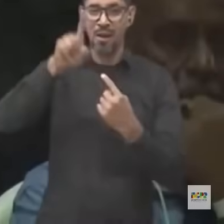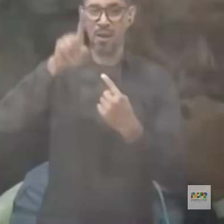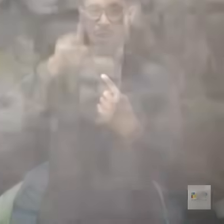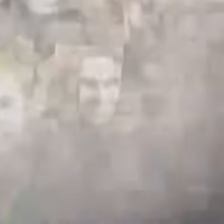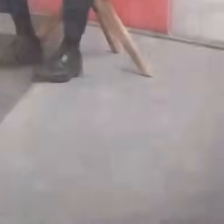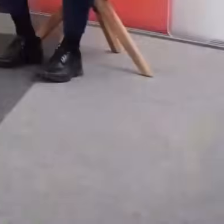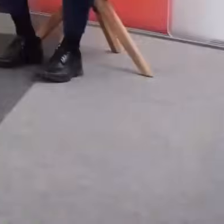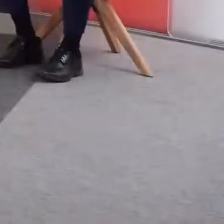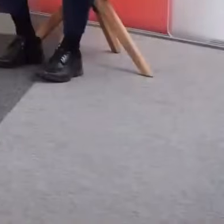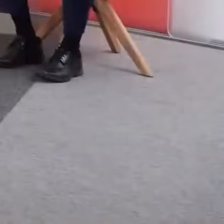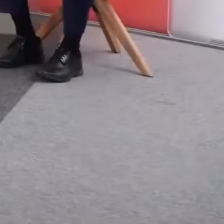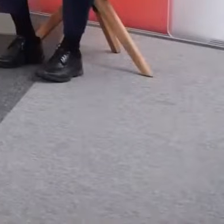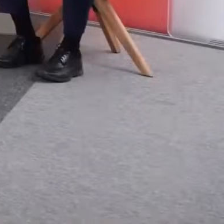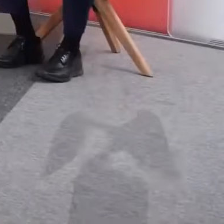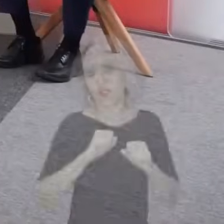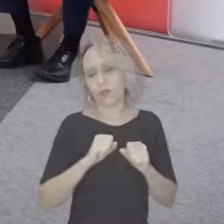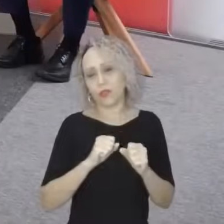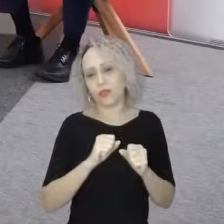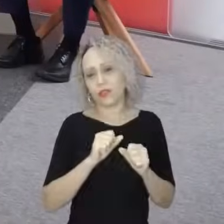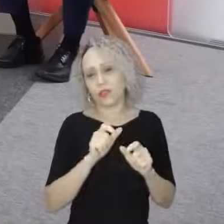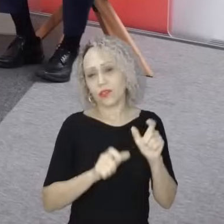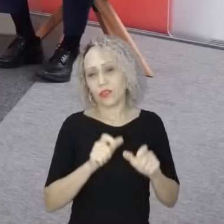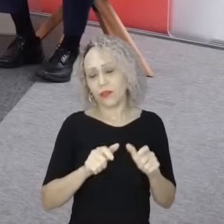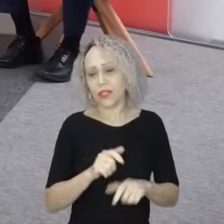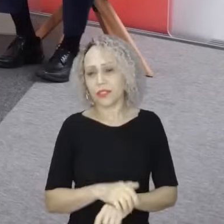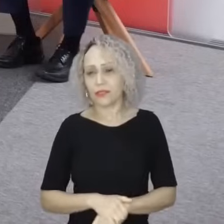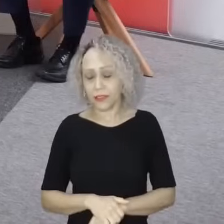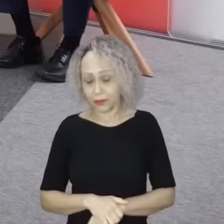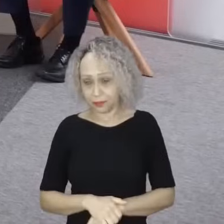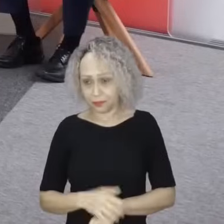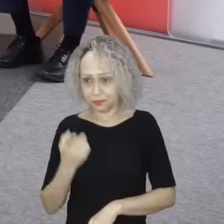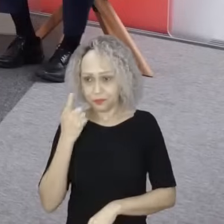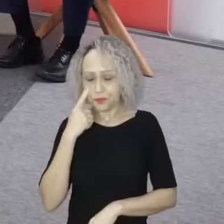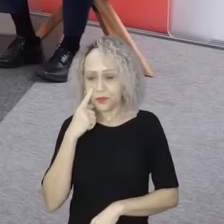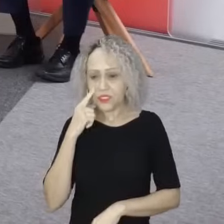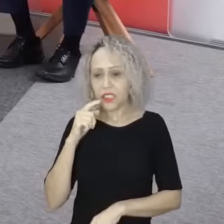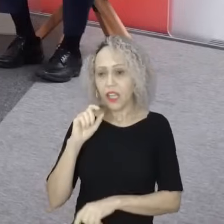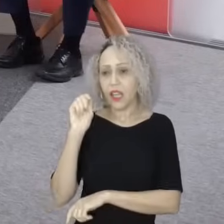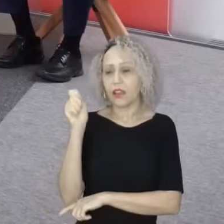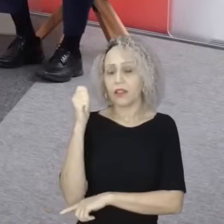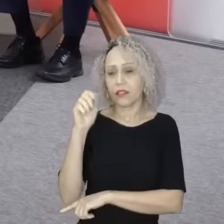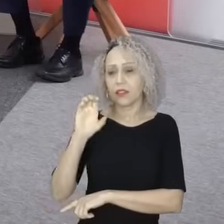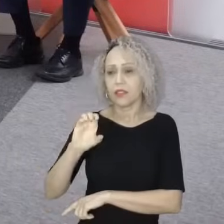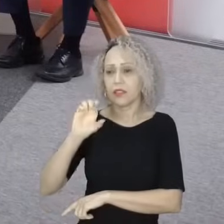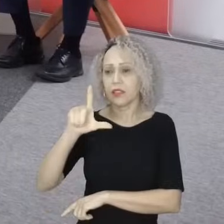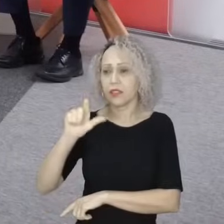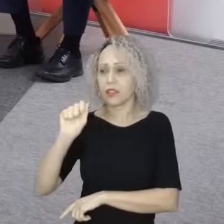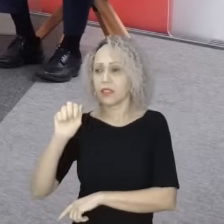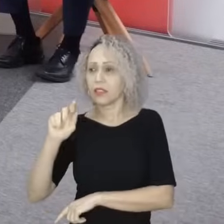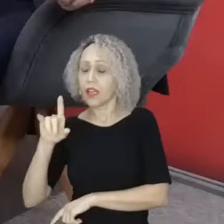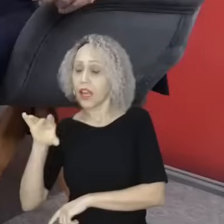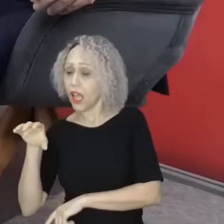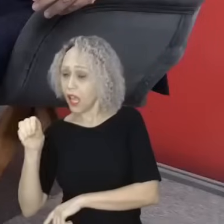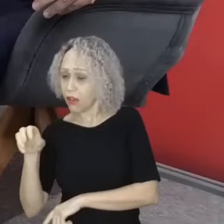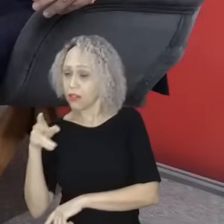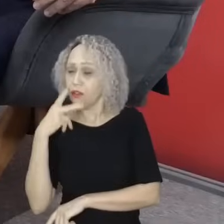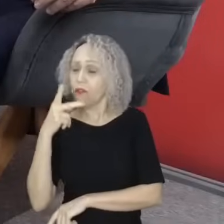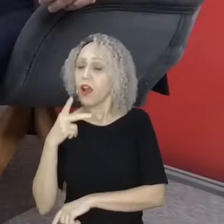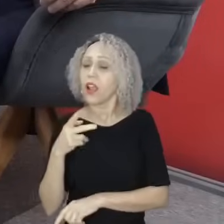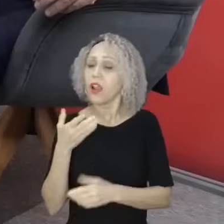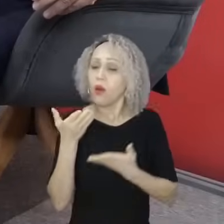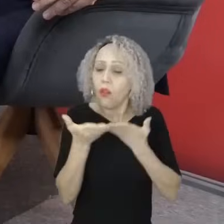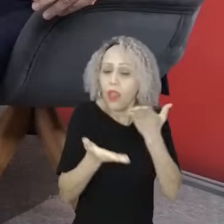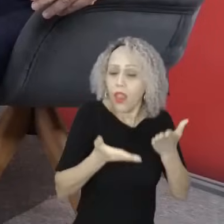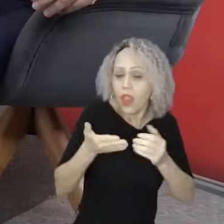trabalhadoras. Bom, a gente viu aí o Cláudio Augustin, do Rio Grande do Sul, que destacou a importância da atenção básica para diminuir